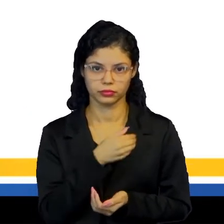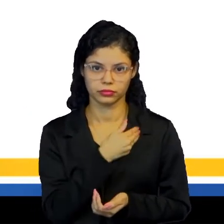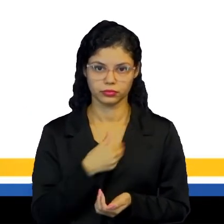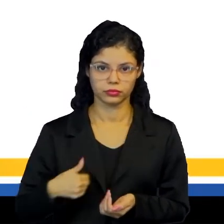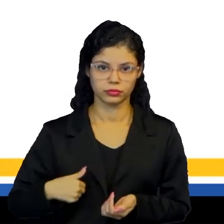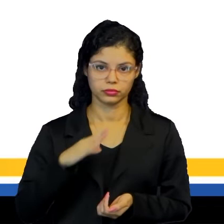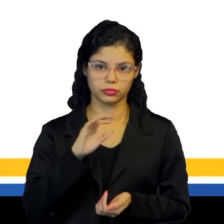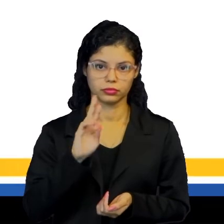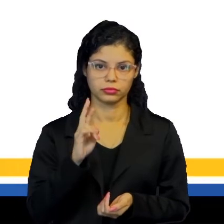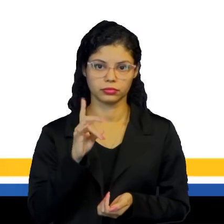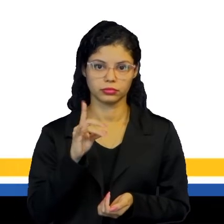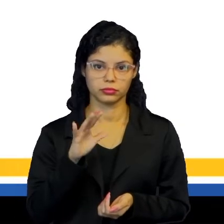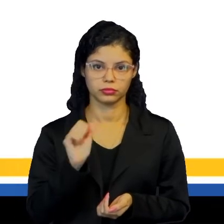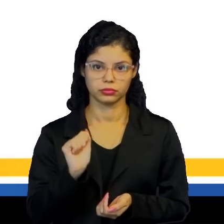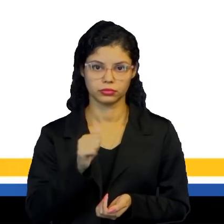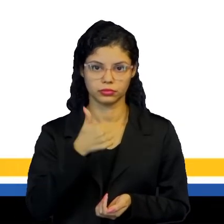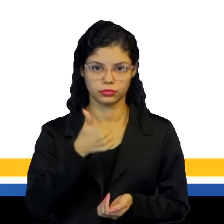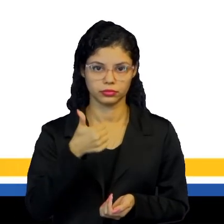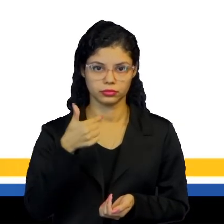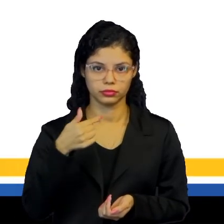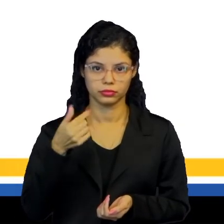Tcheca,